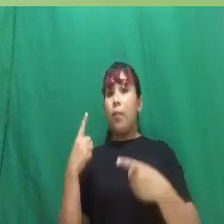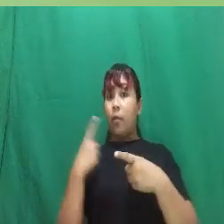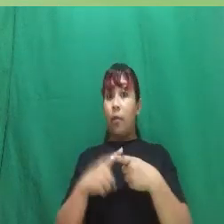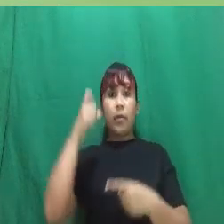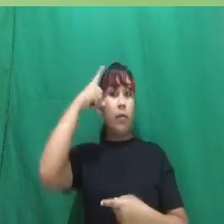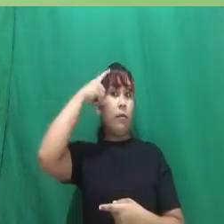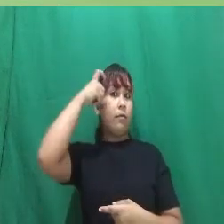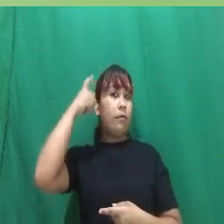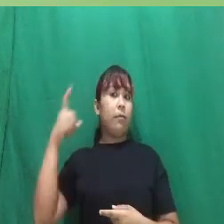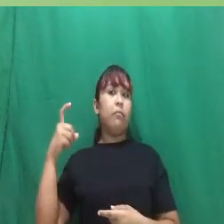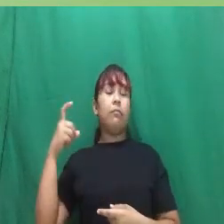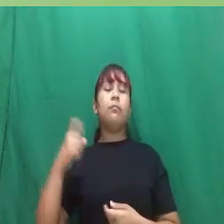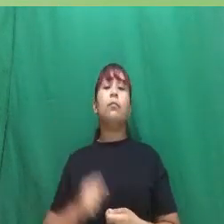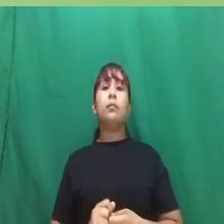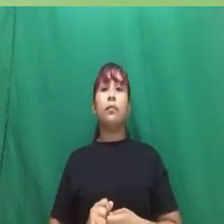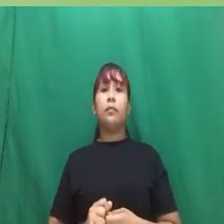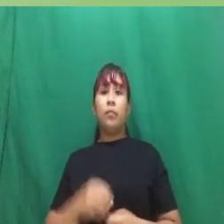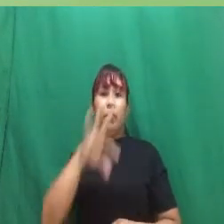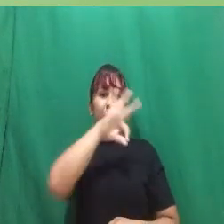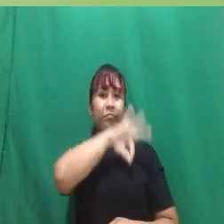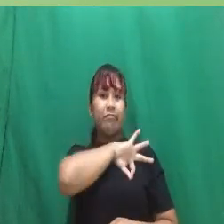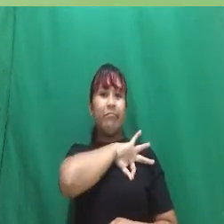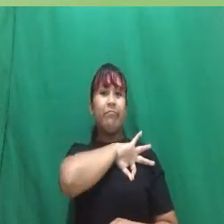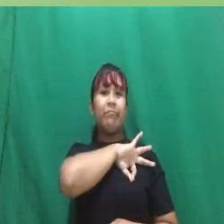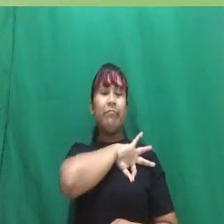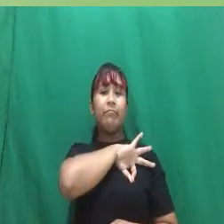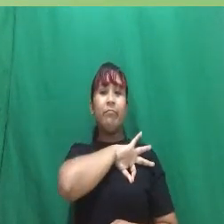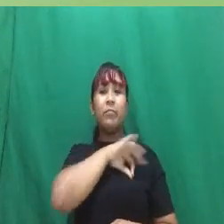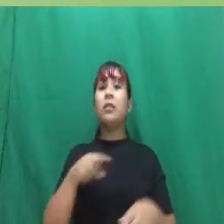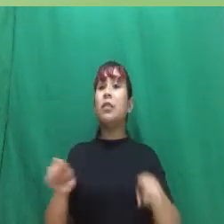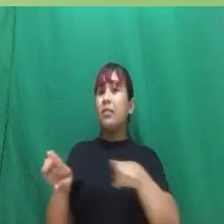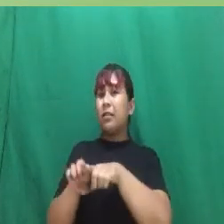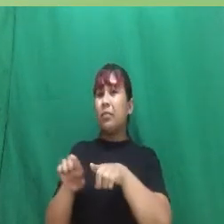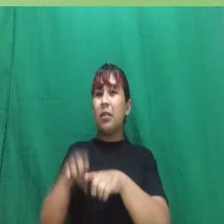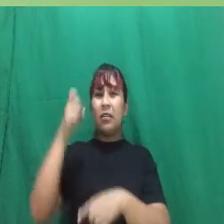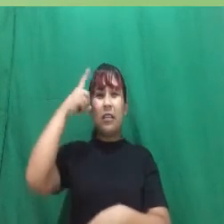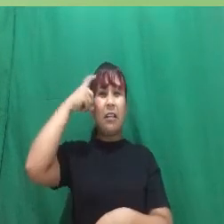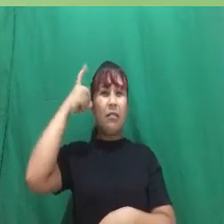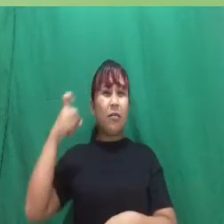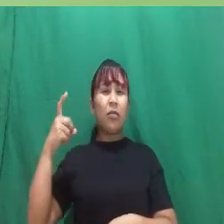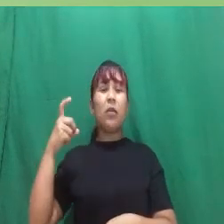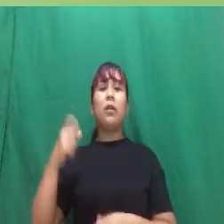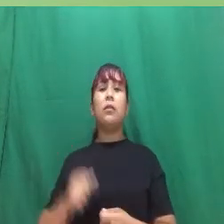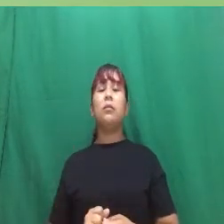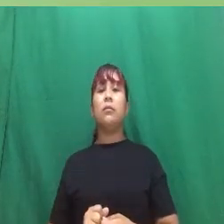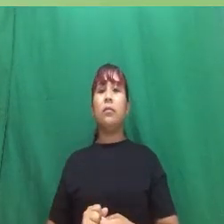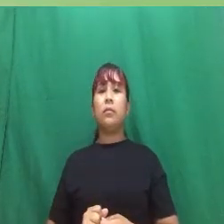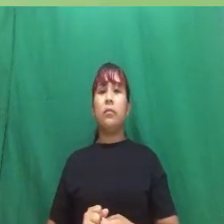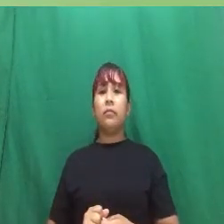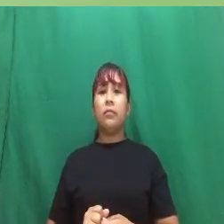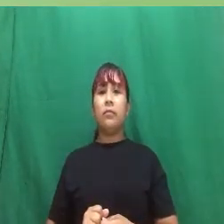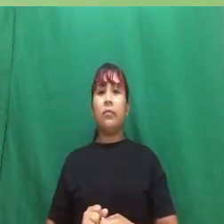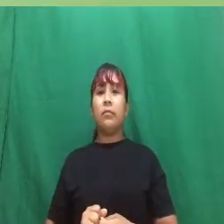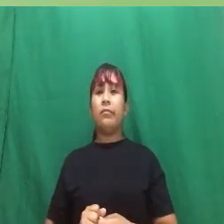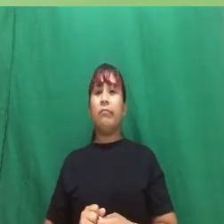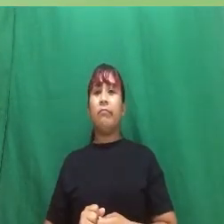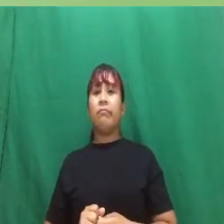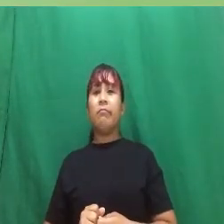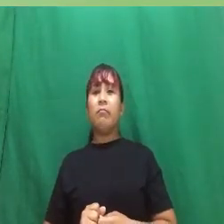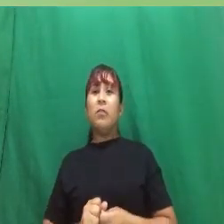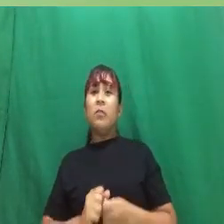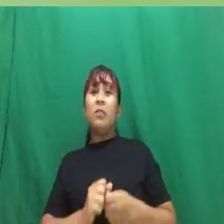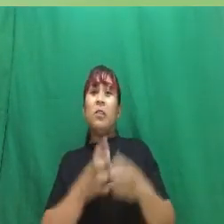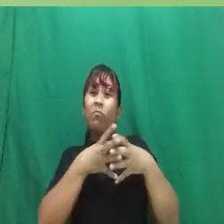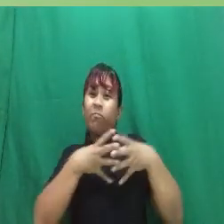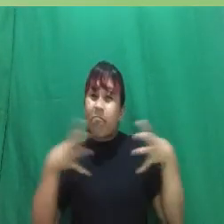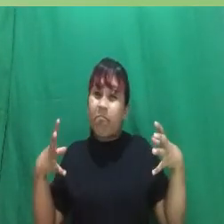machuca fisicamente, mas deixa rastros e feridas na alma de qualquer pessoa. Não é isso? Com certeza.